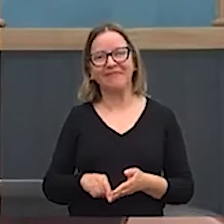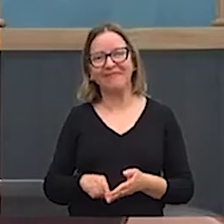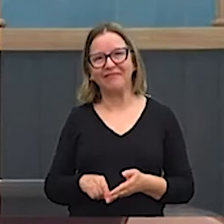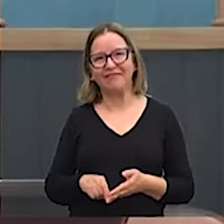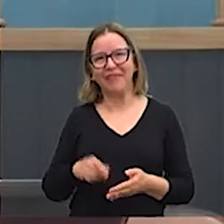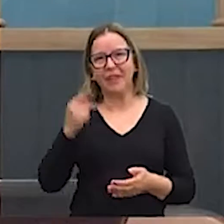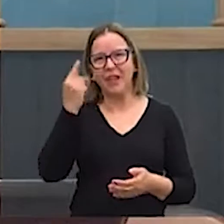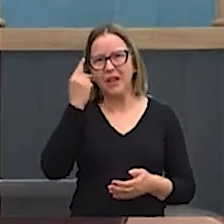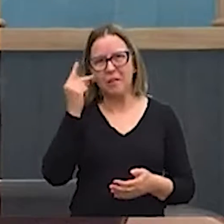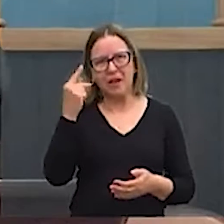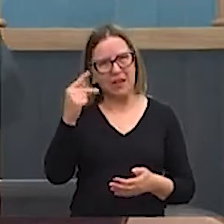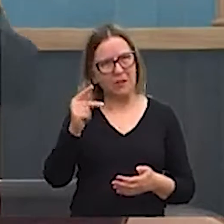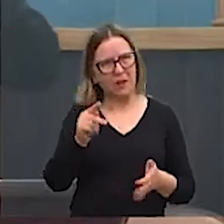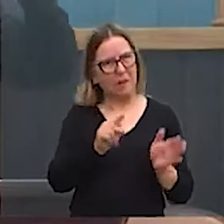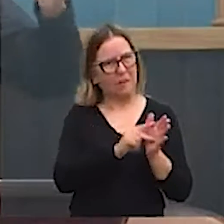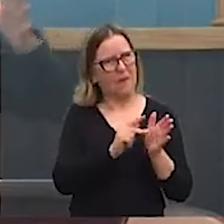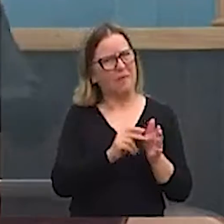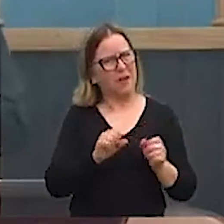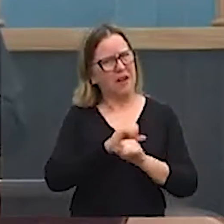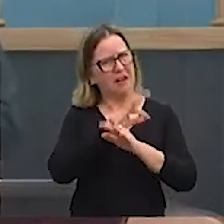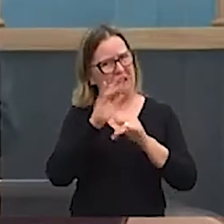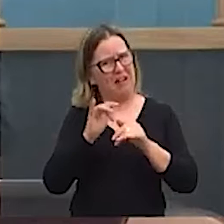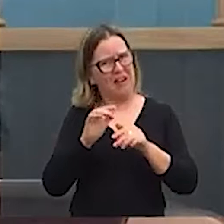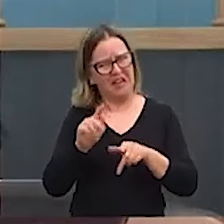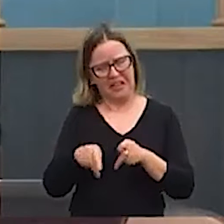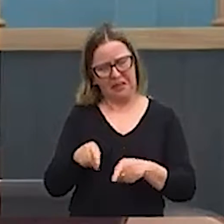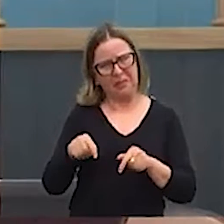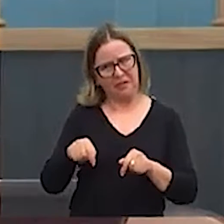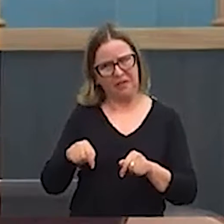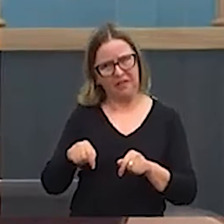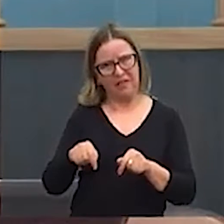É para a sua própria glória, para a glória dos homens?